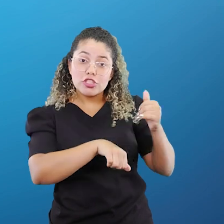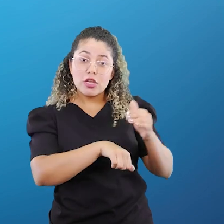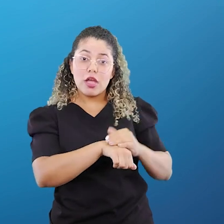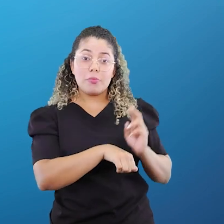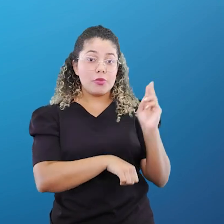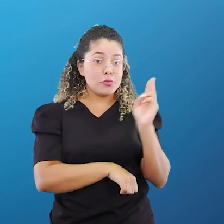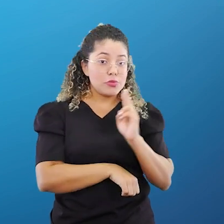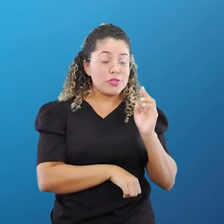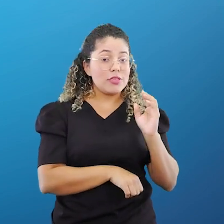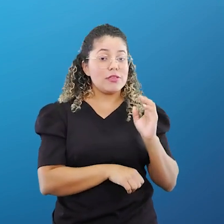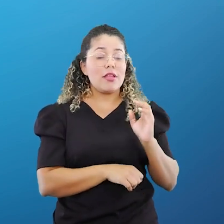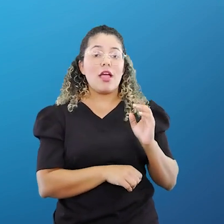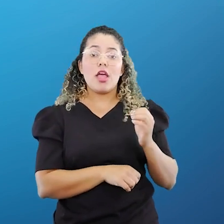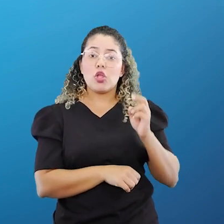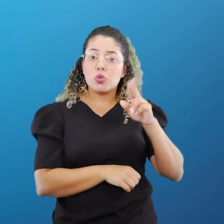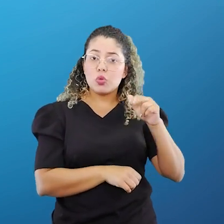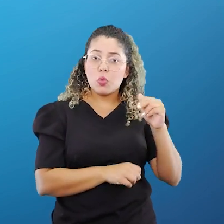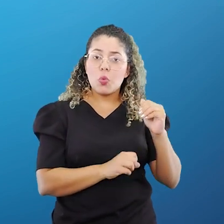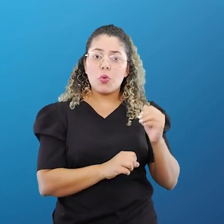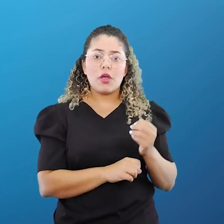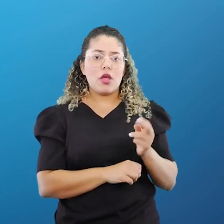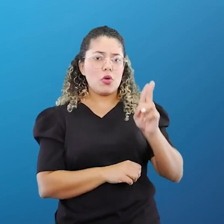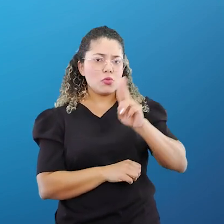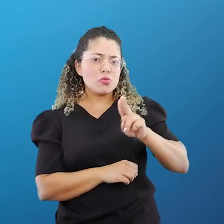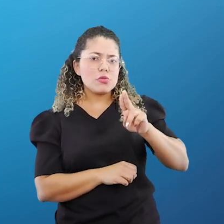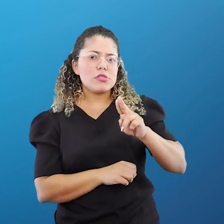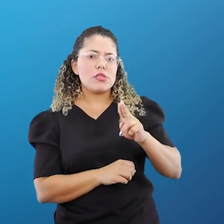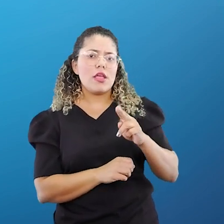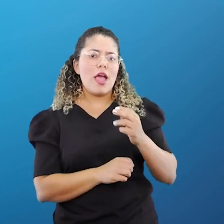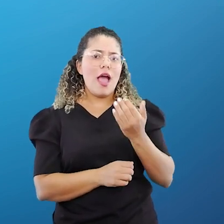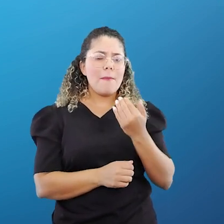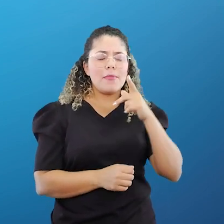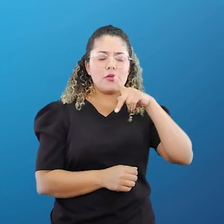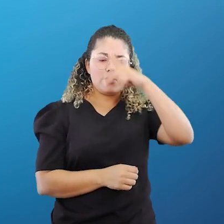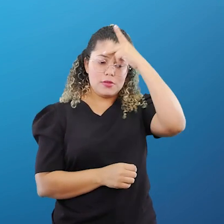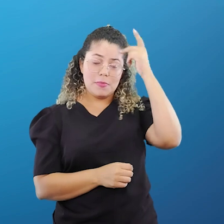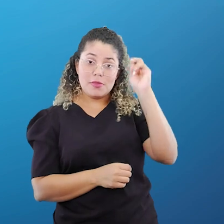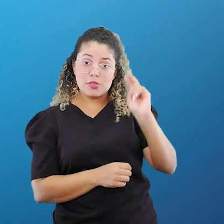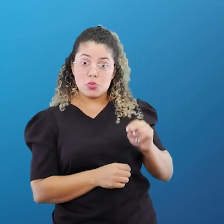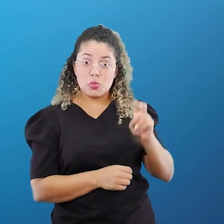e jamais tente colocar os dedos na boca do paciente.